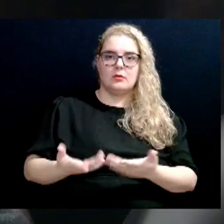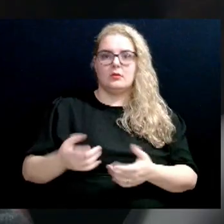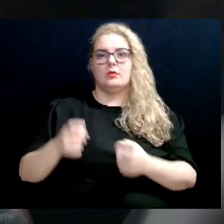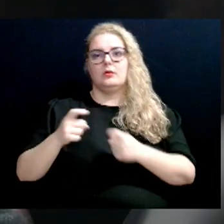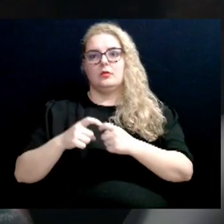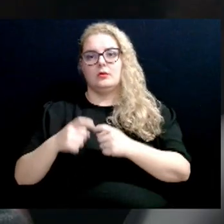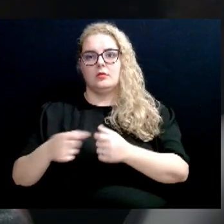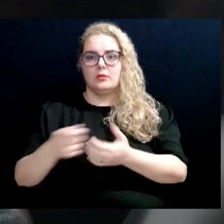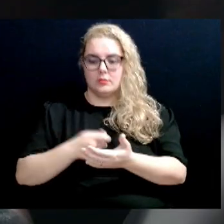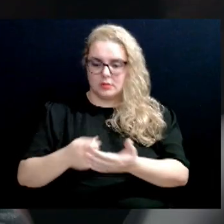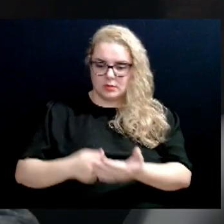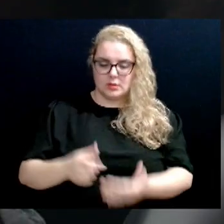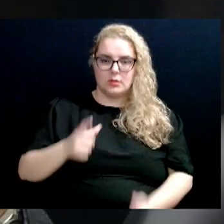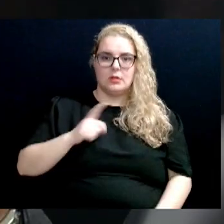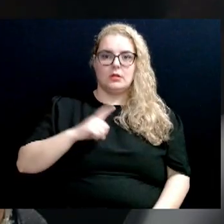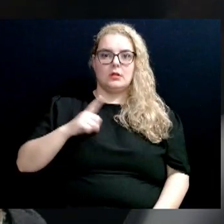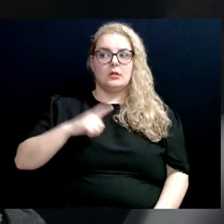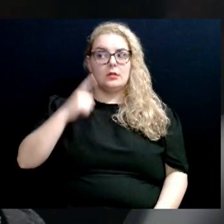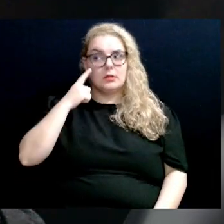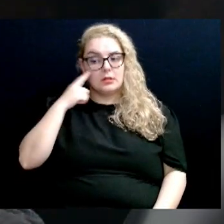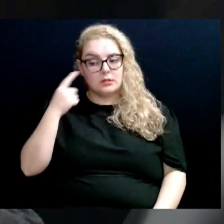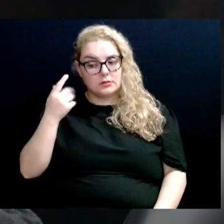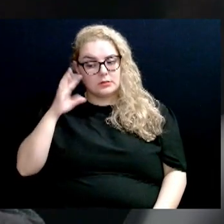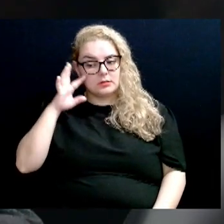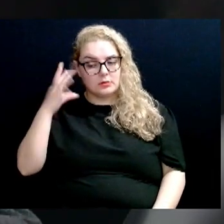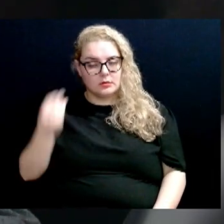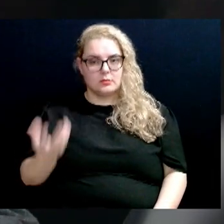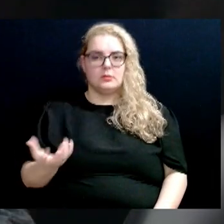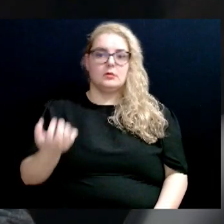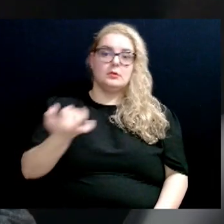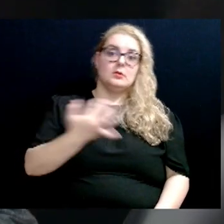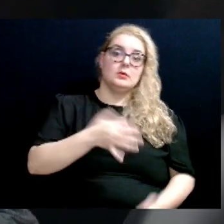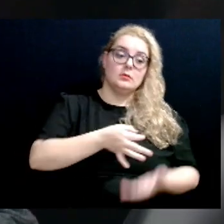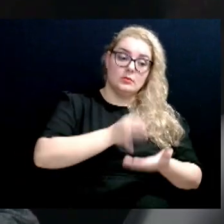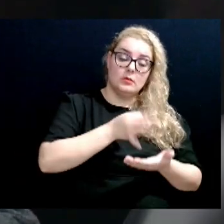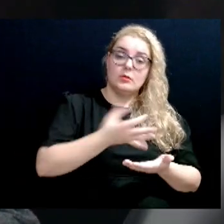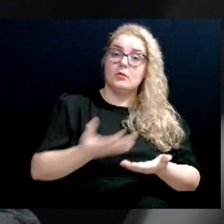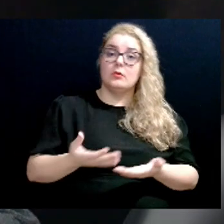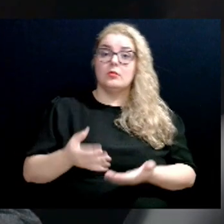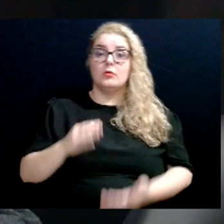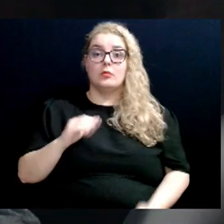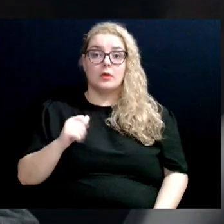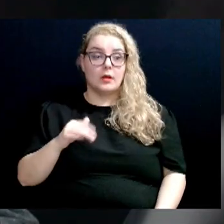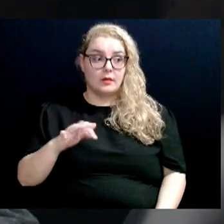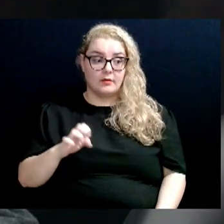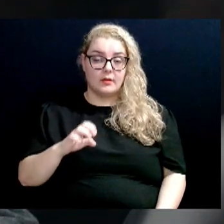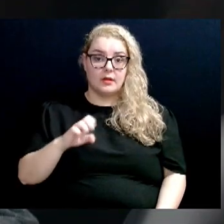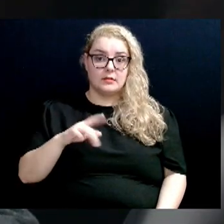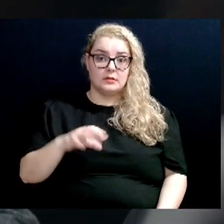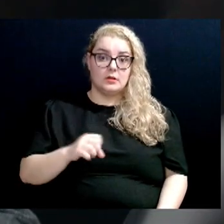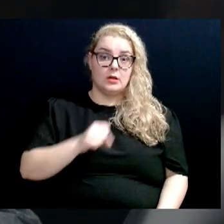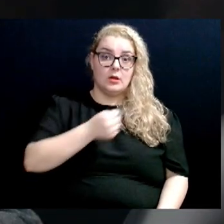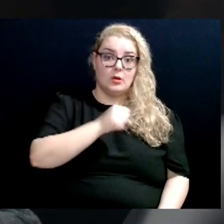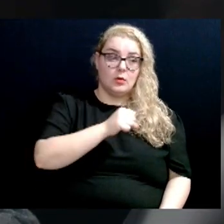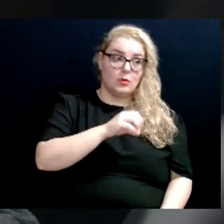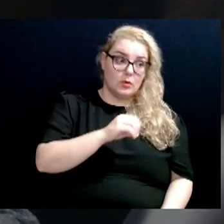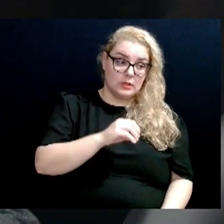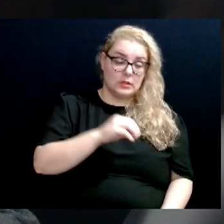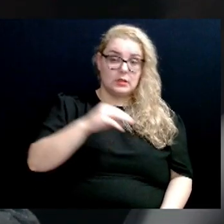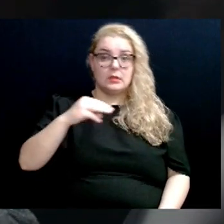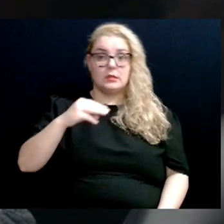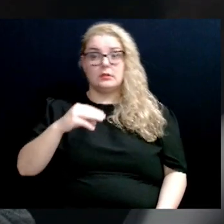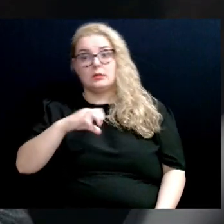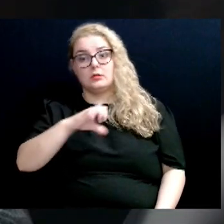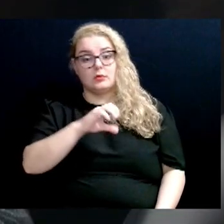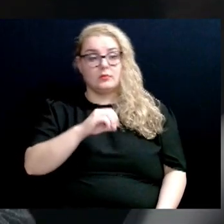ter esse embasamento. A quantidade de cafeína, um café expresso, ele tem em torno de 80 a 90 miligramas de cafeína. A dosagem ideal